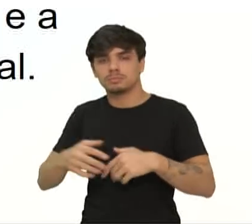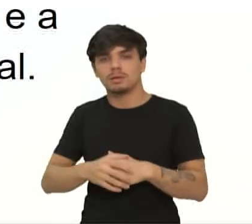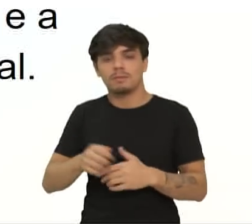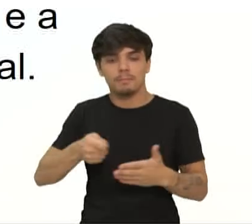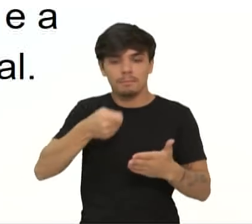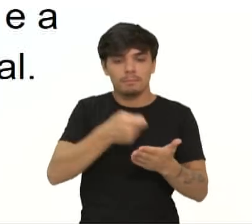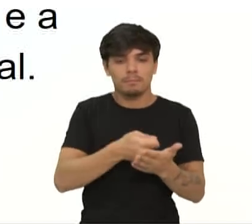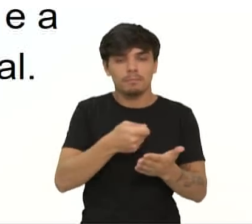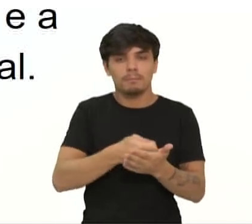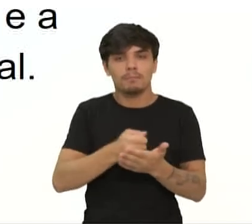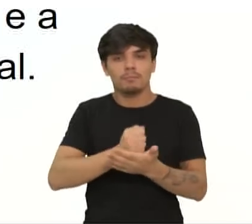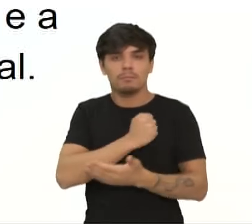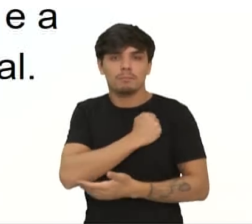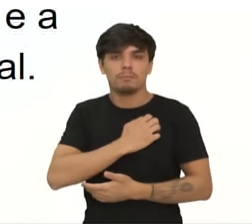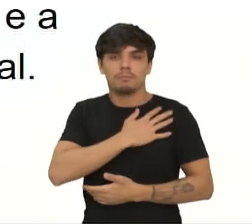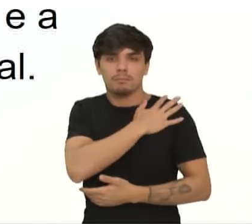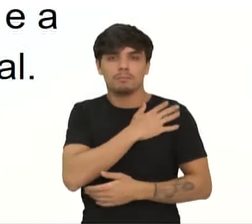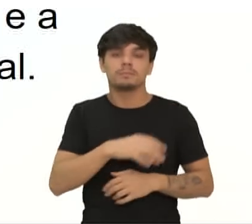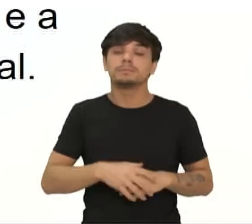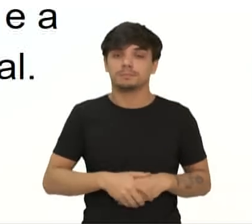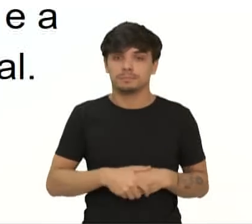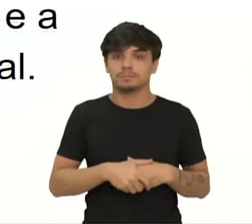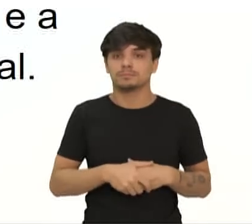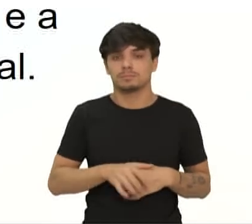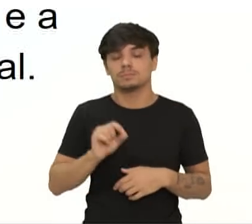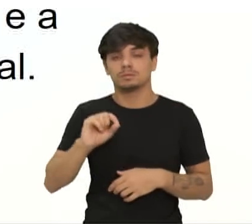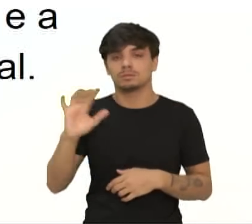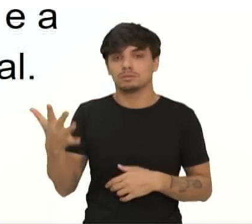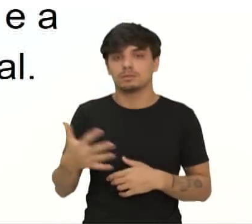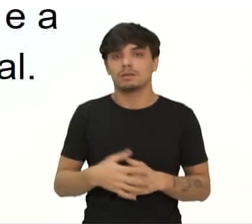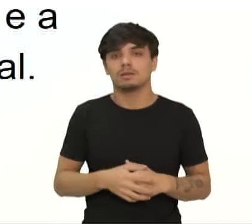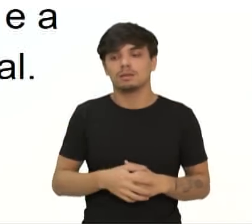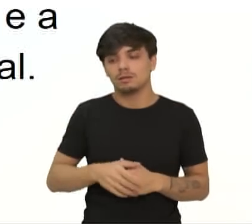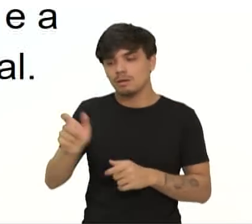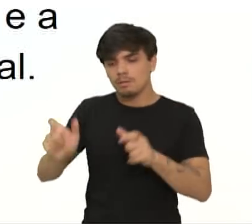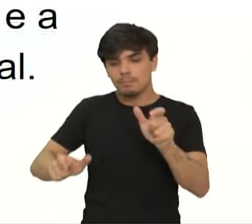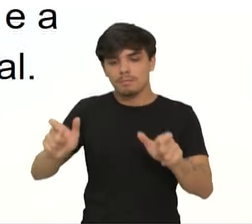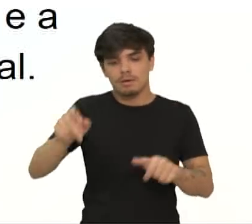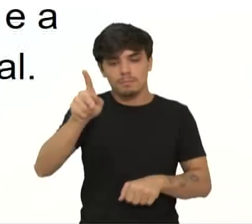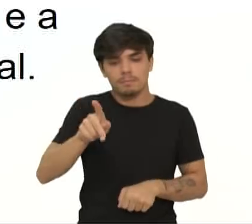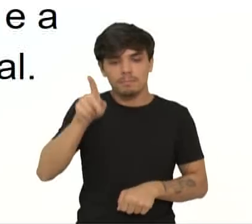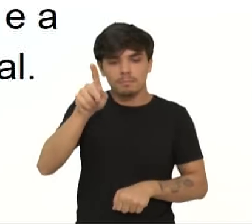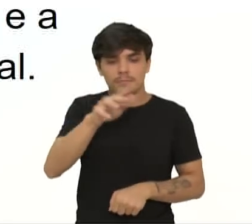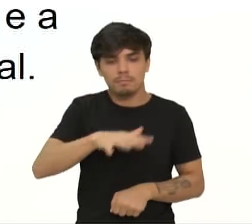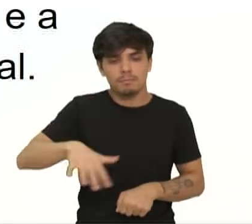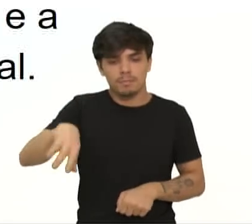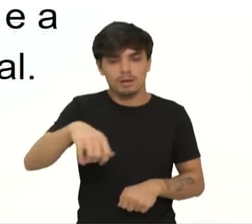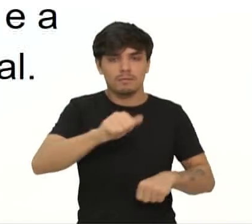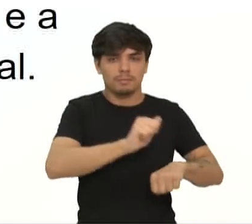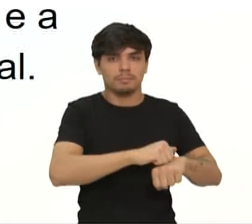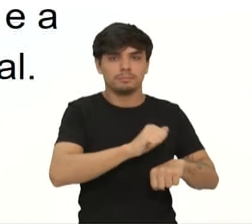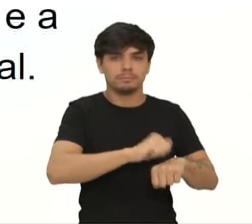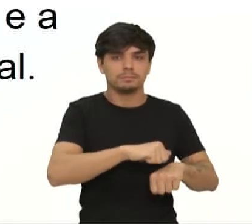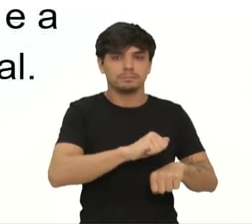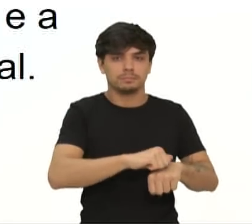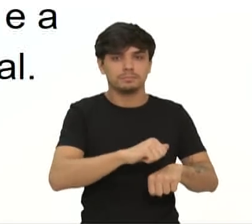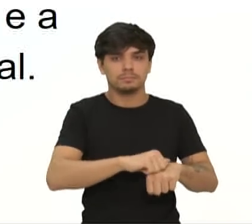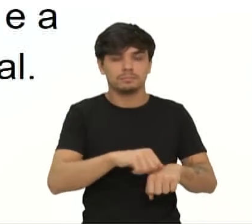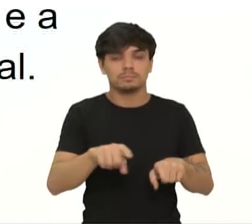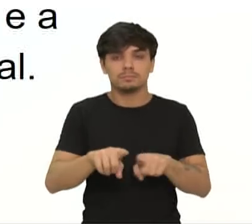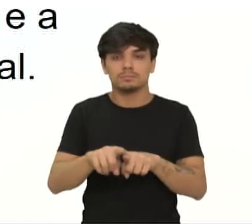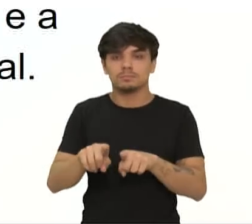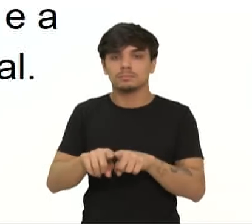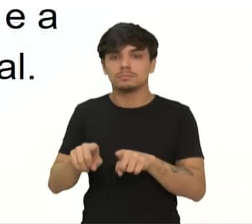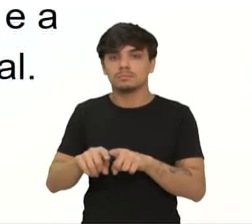os soldados, Então, o que acontece? A sua população, o seu país fica cada vez mais pobre. E demográficos,